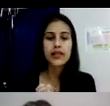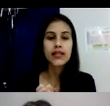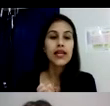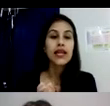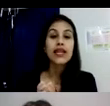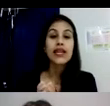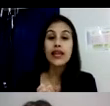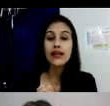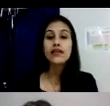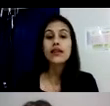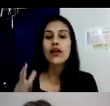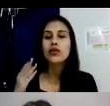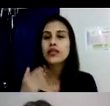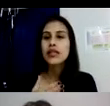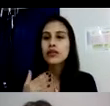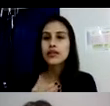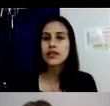tá? E